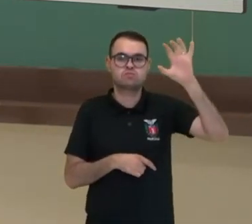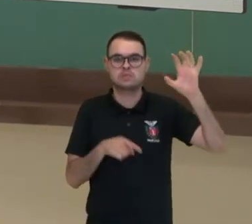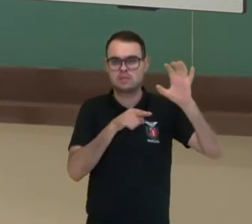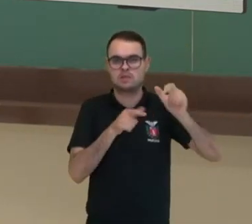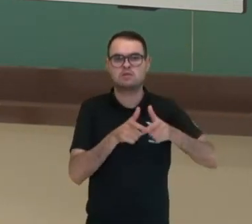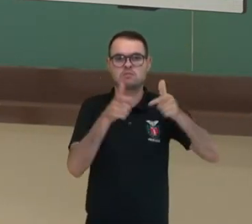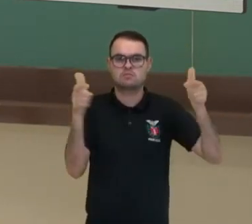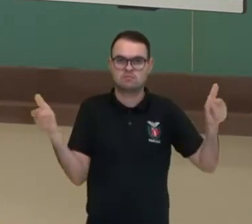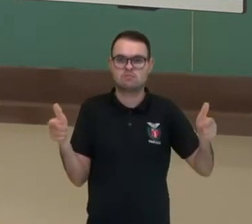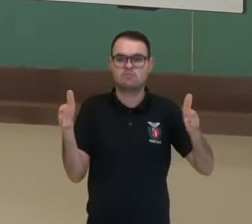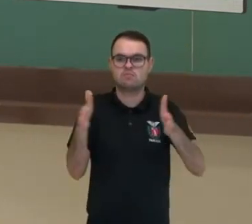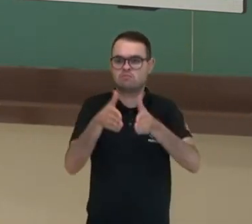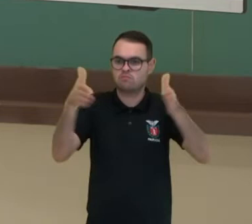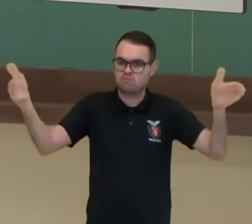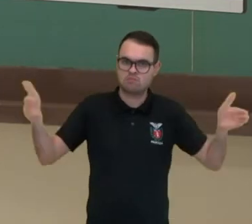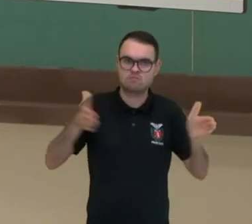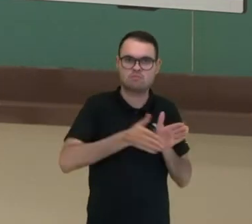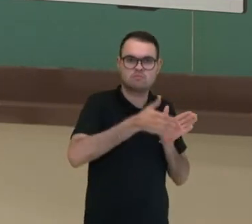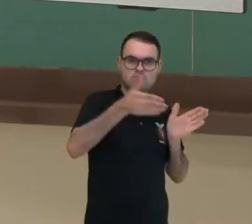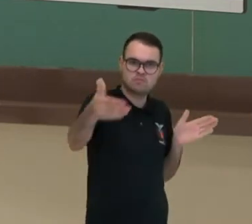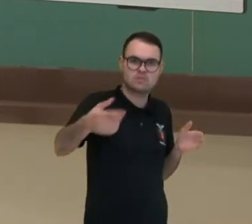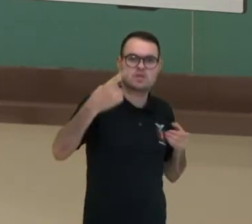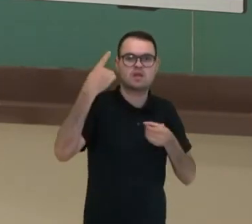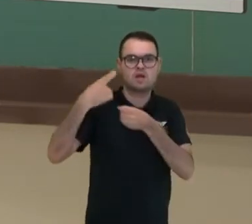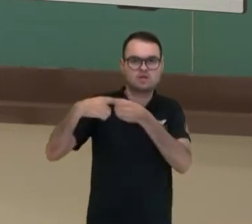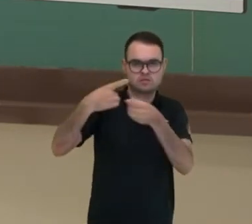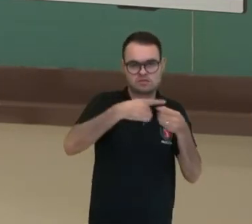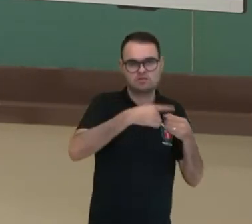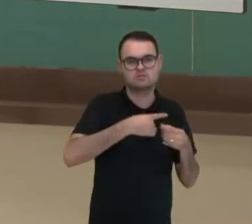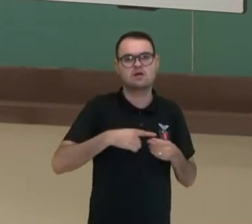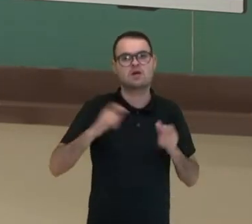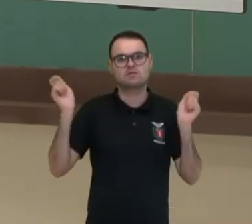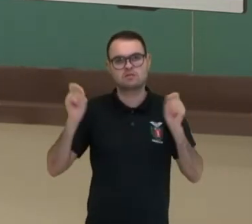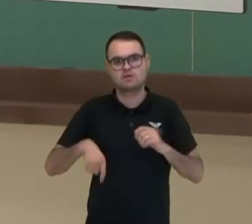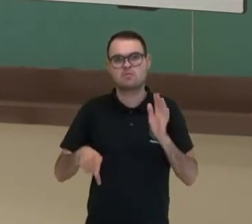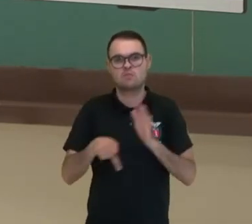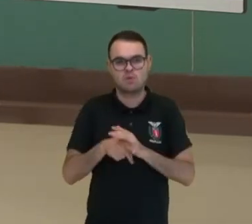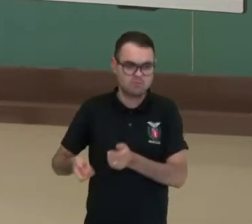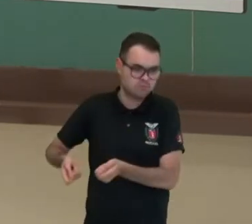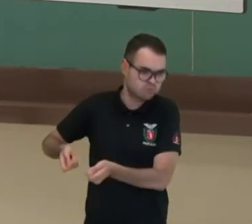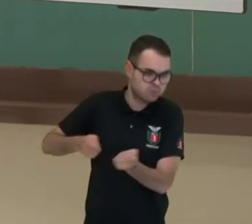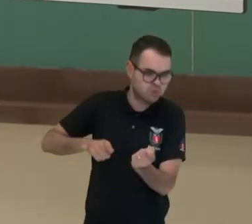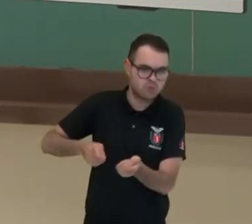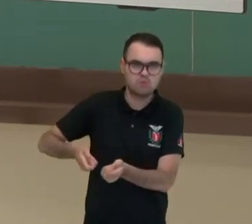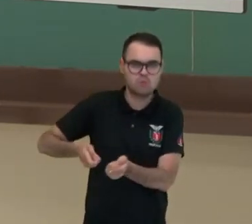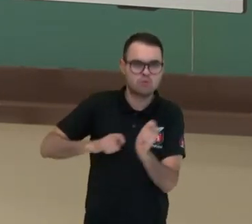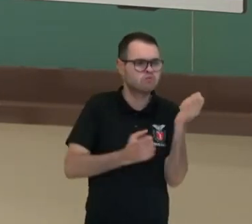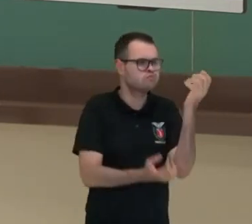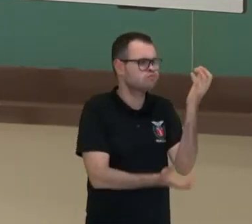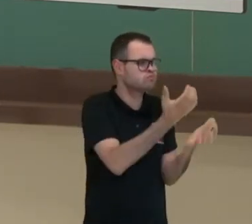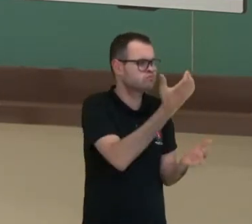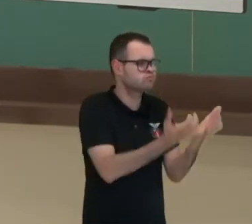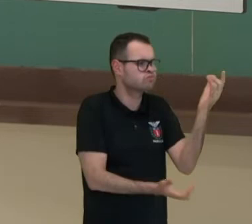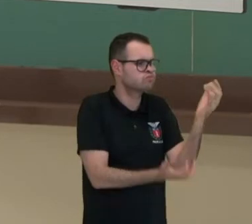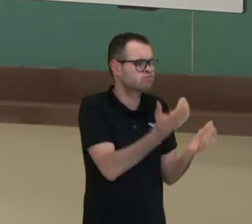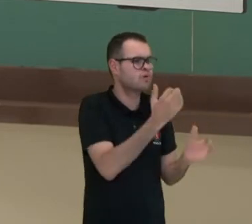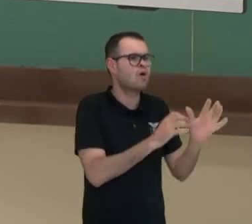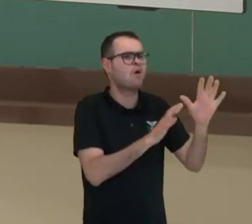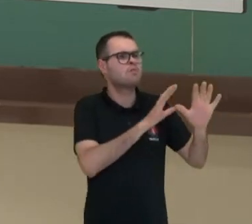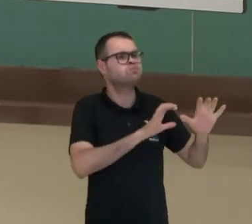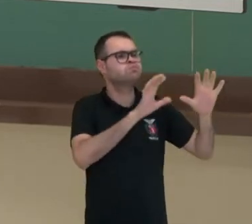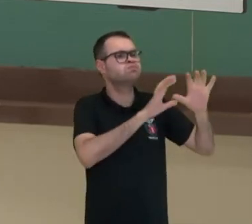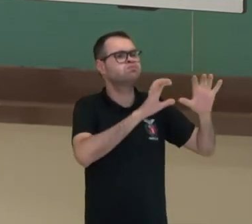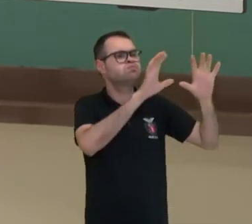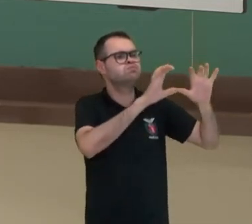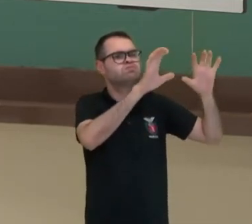grandes galpões na cidade, em que, movidos pela combustão aí do carvão e pelo vapor da